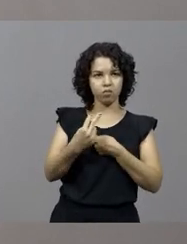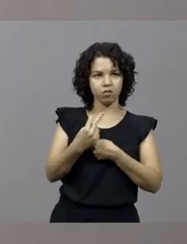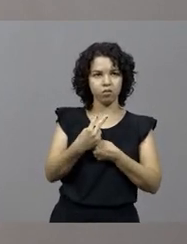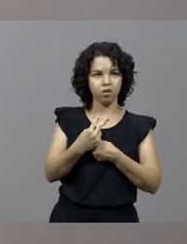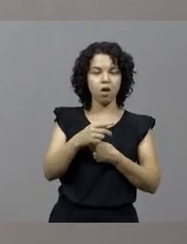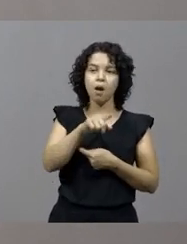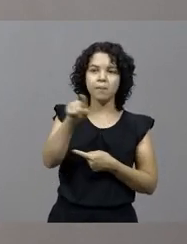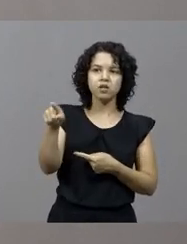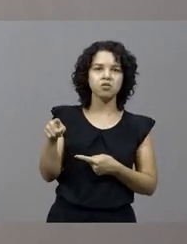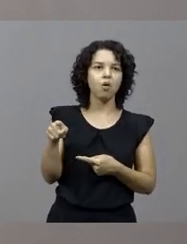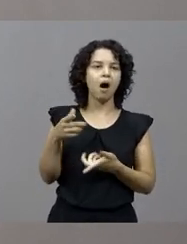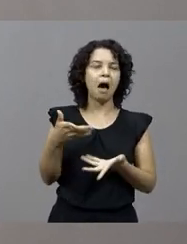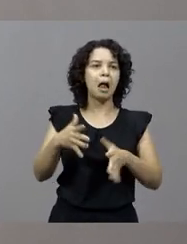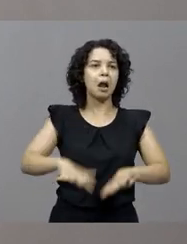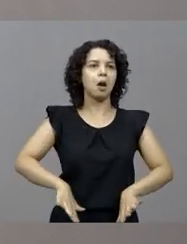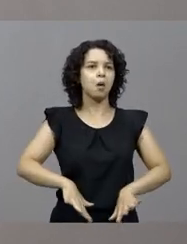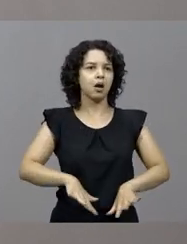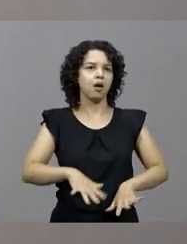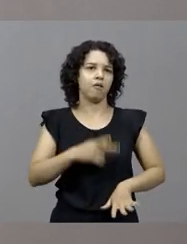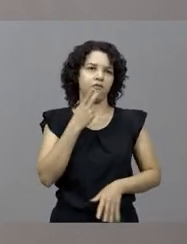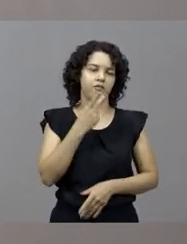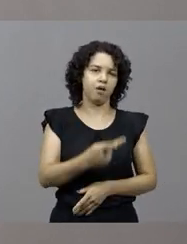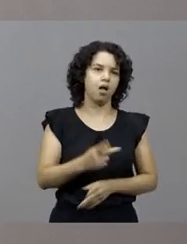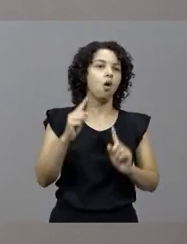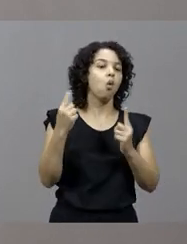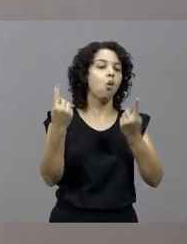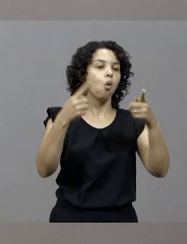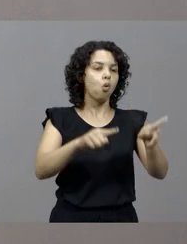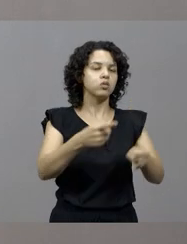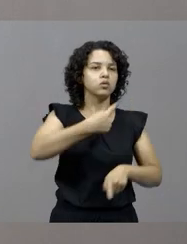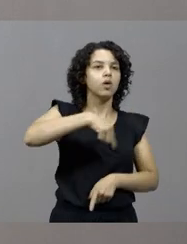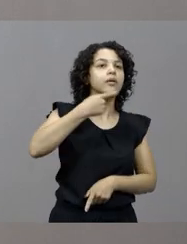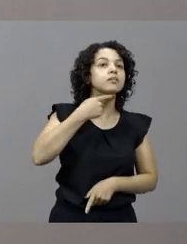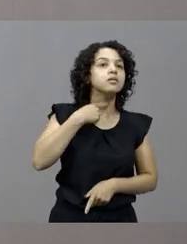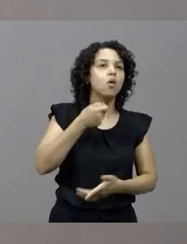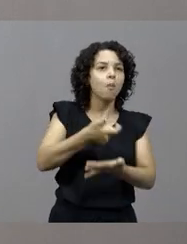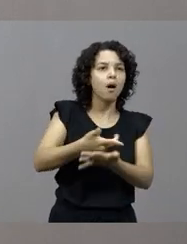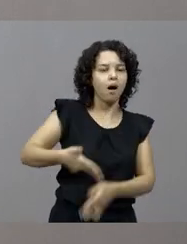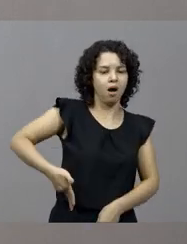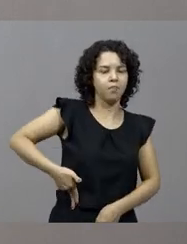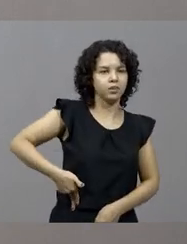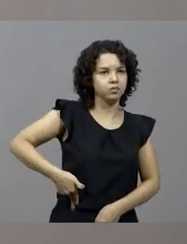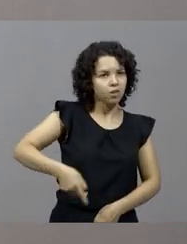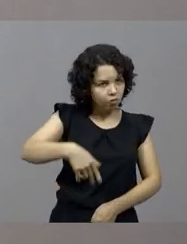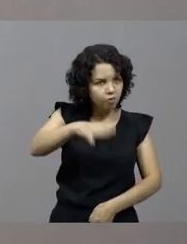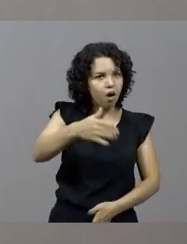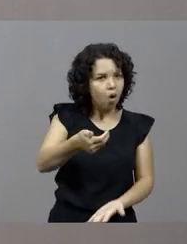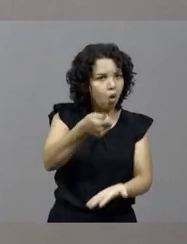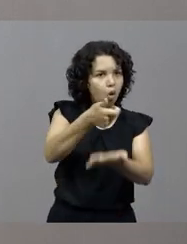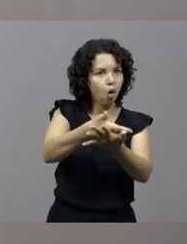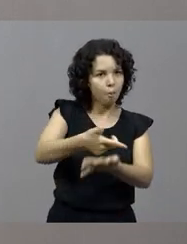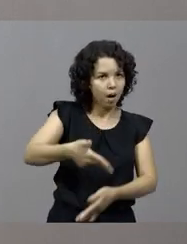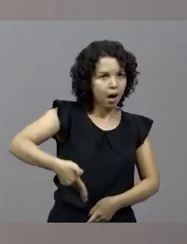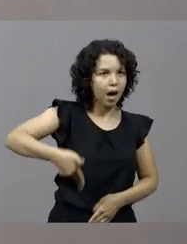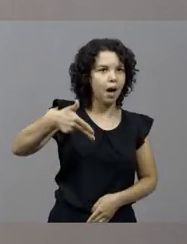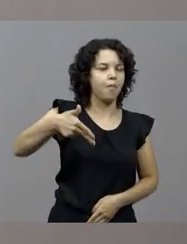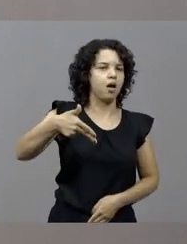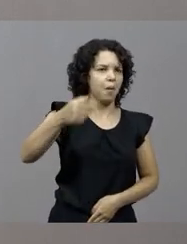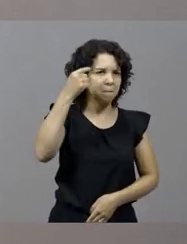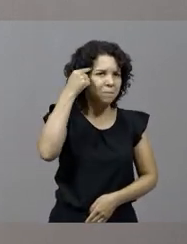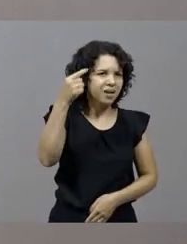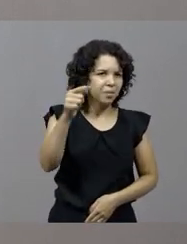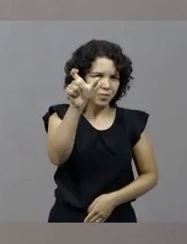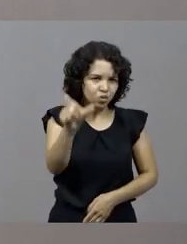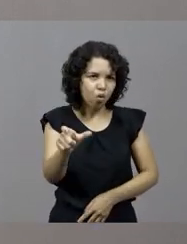essas nossas afirmações armamentistas. Compre uma arma. Não pense que alguém vai te